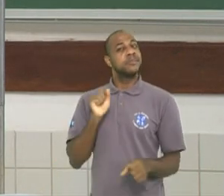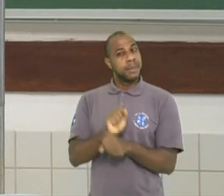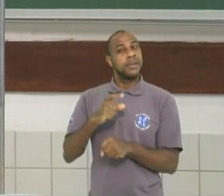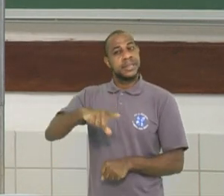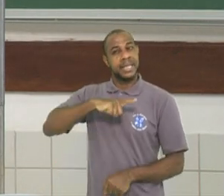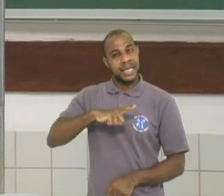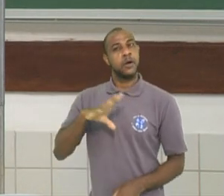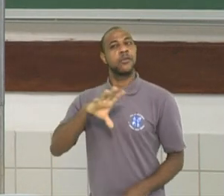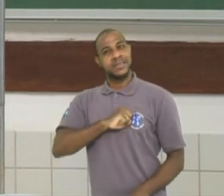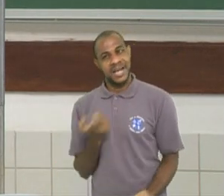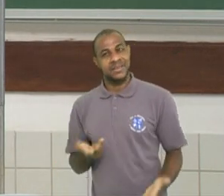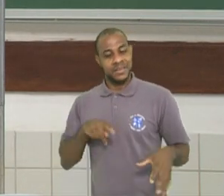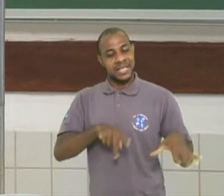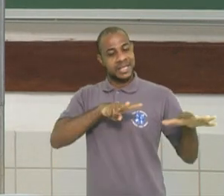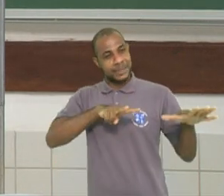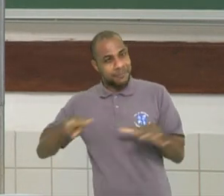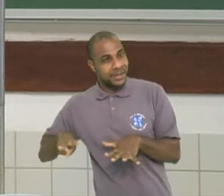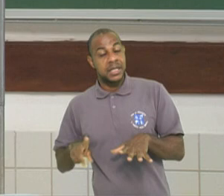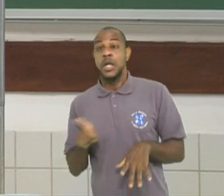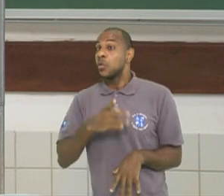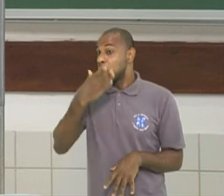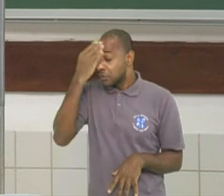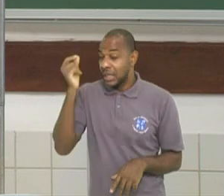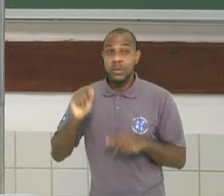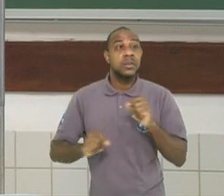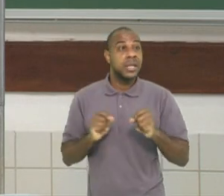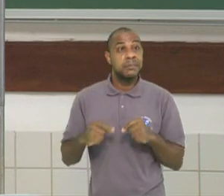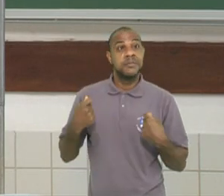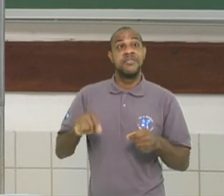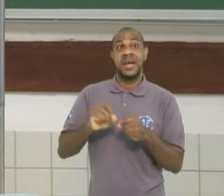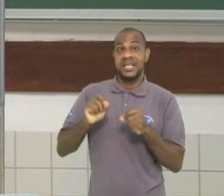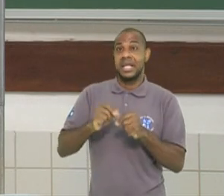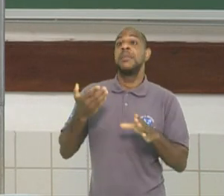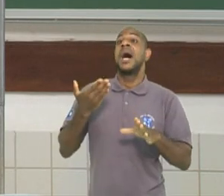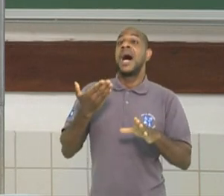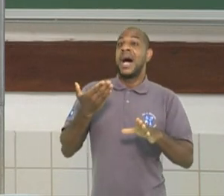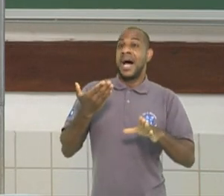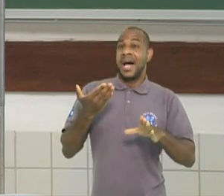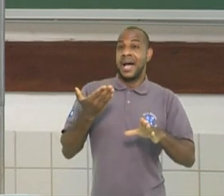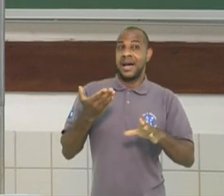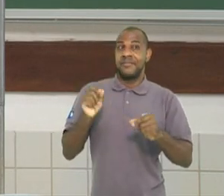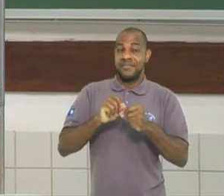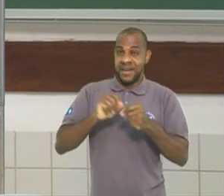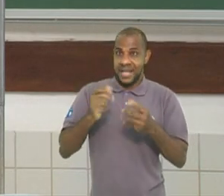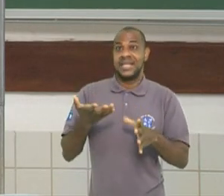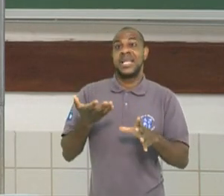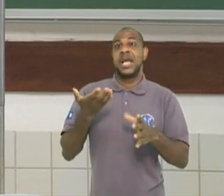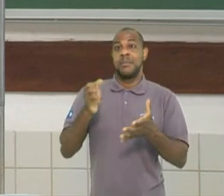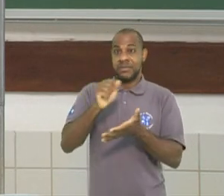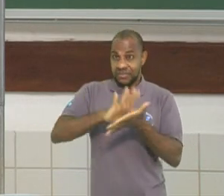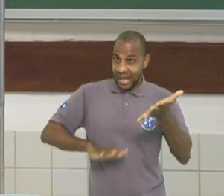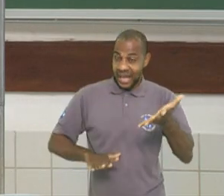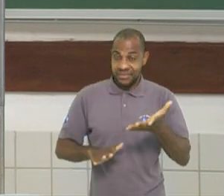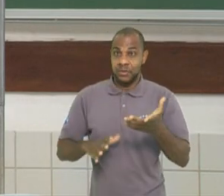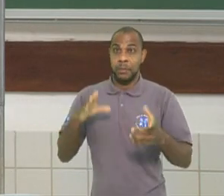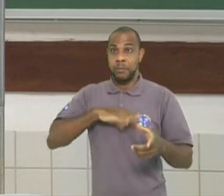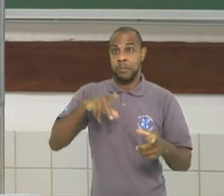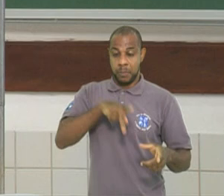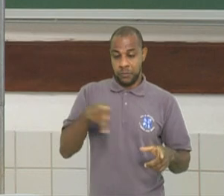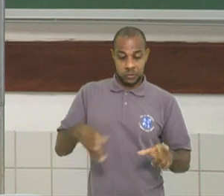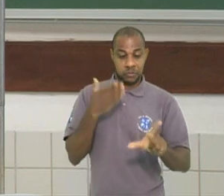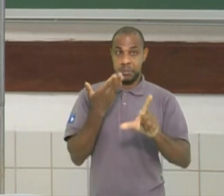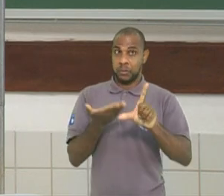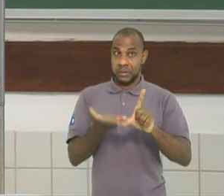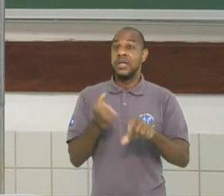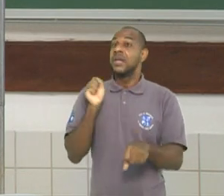que vocês tenham gostado dessa semana não esqueçam de vocês vão fazer uma atividade com professor de português que tem a ver com a igual aqui também em